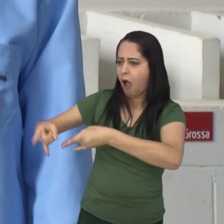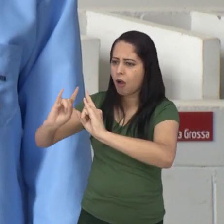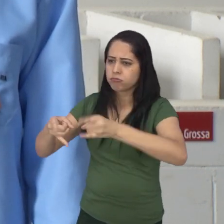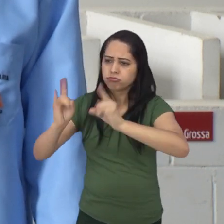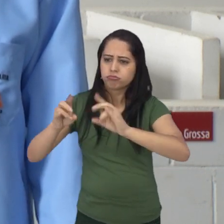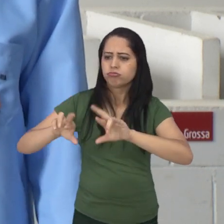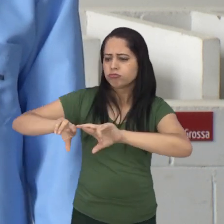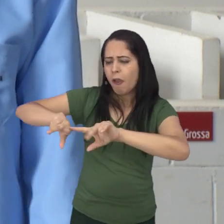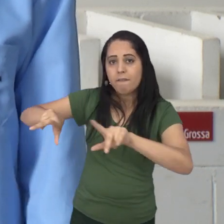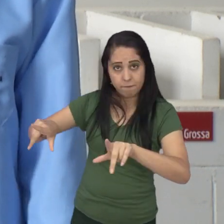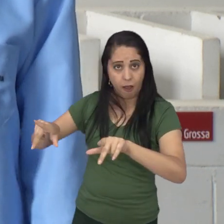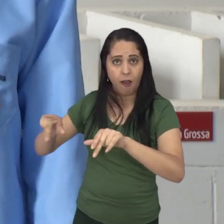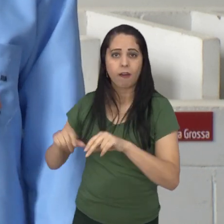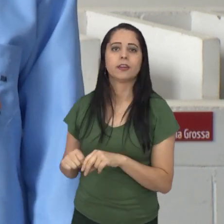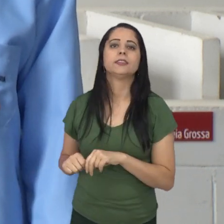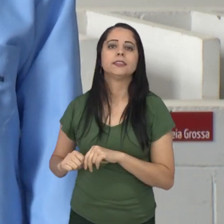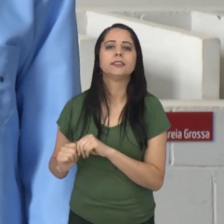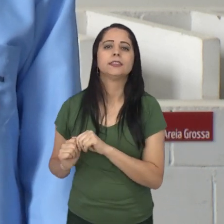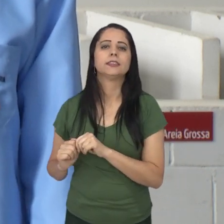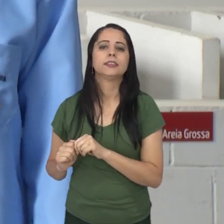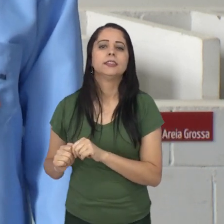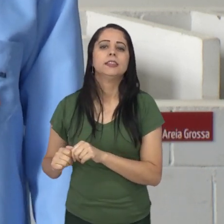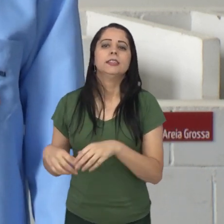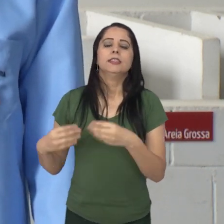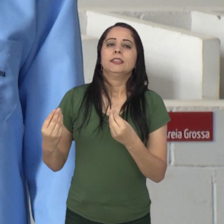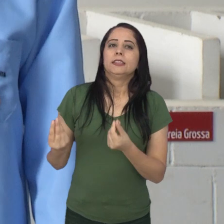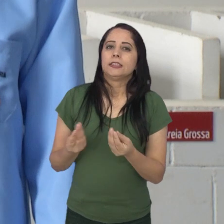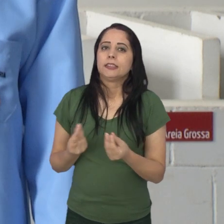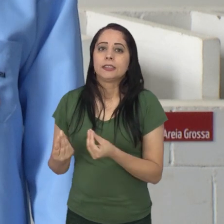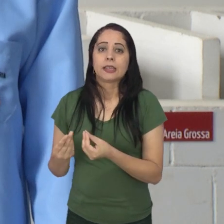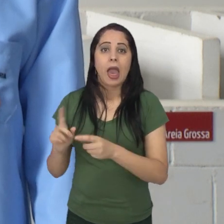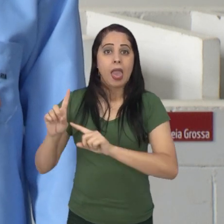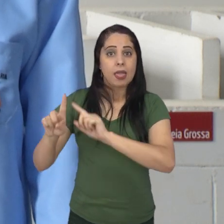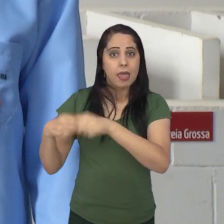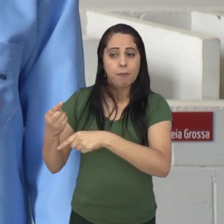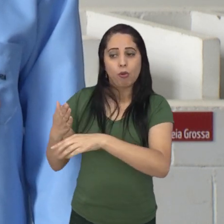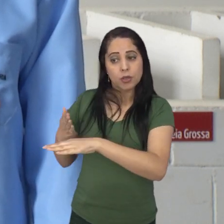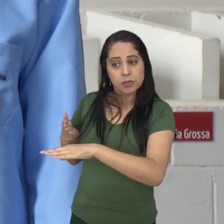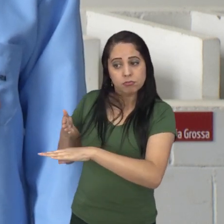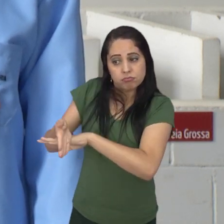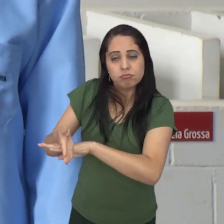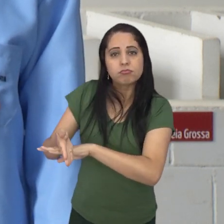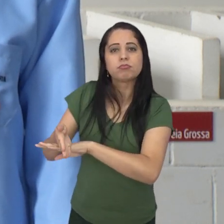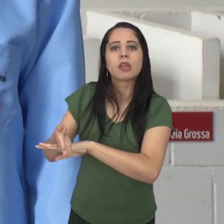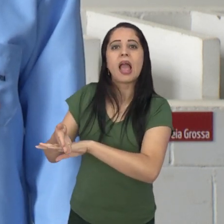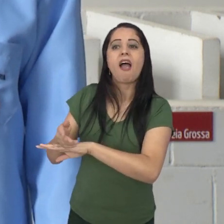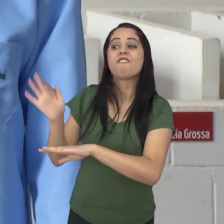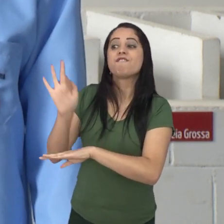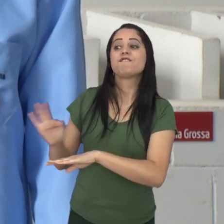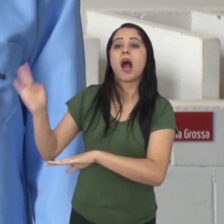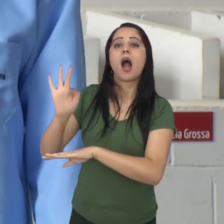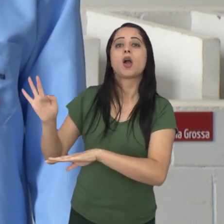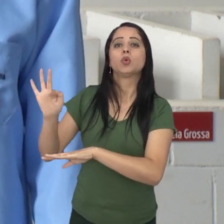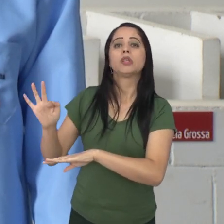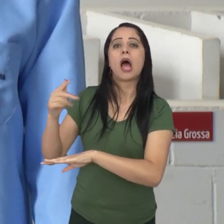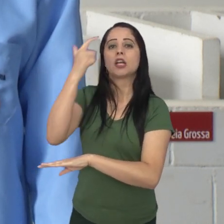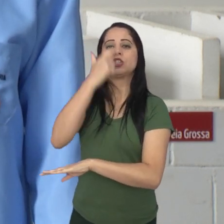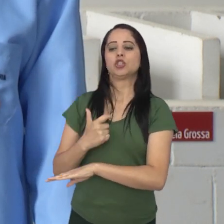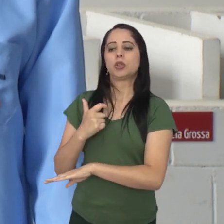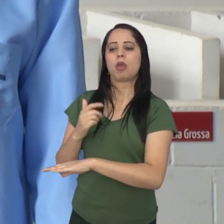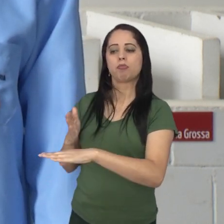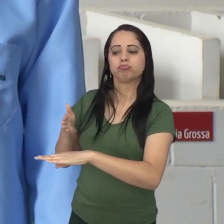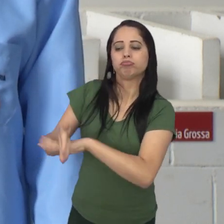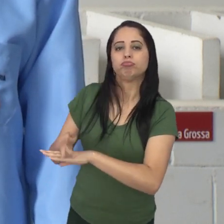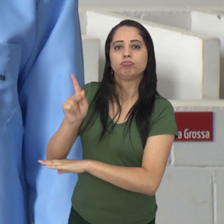de diversos segmentos. E na docência eu